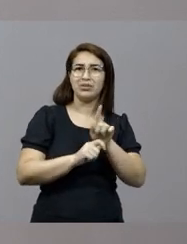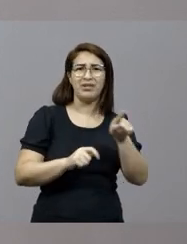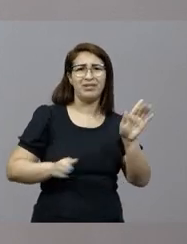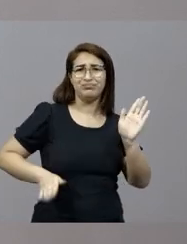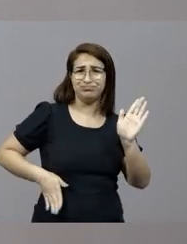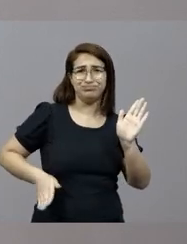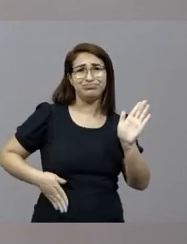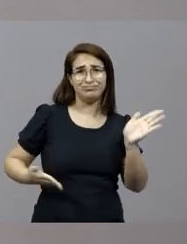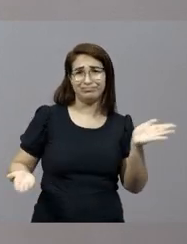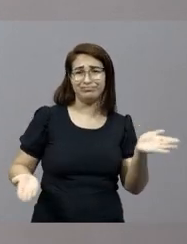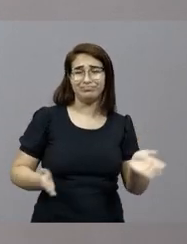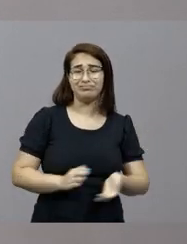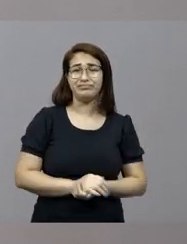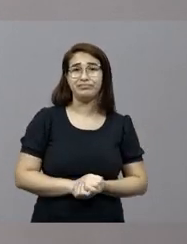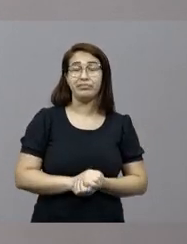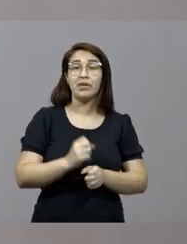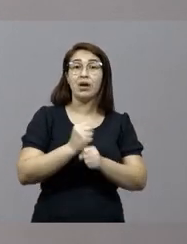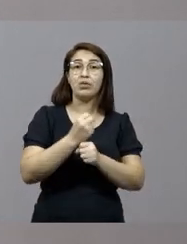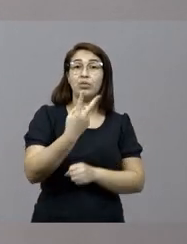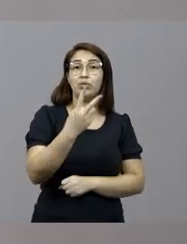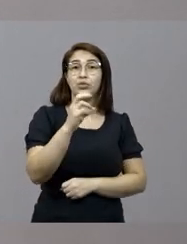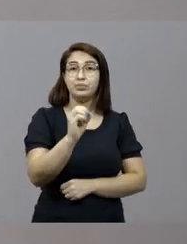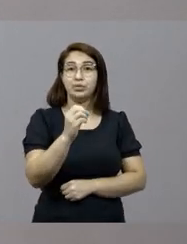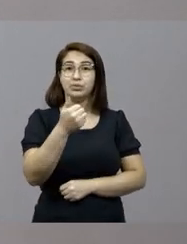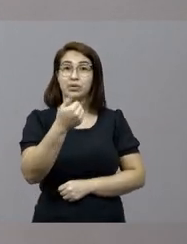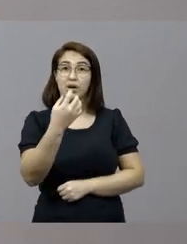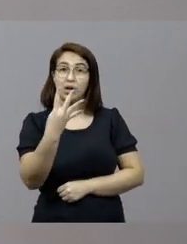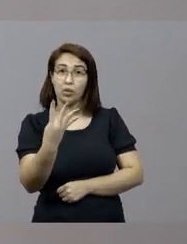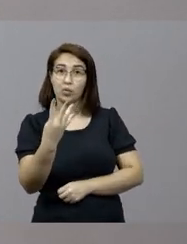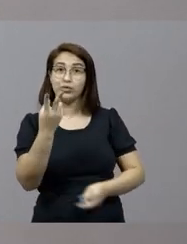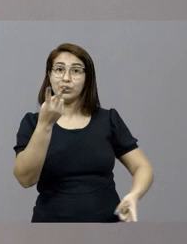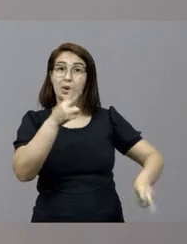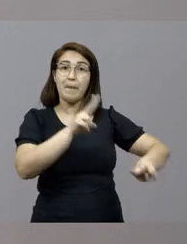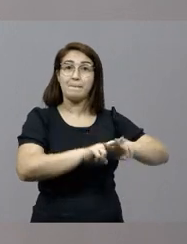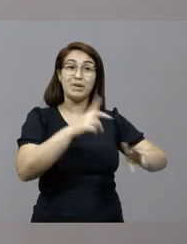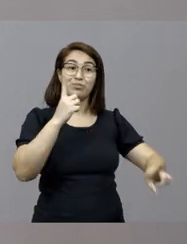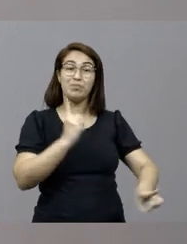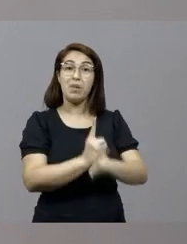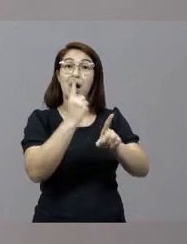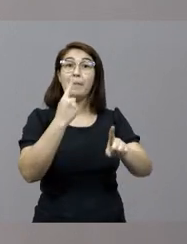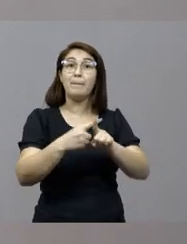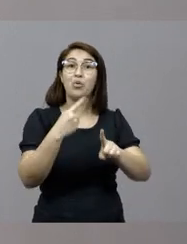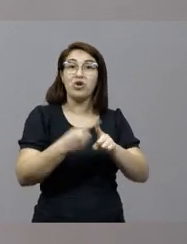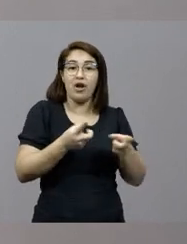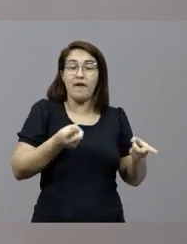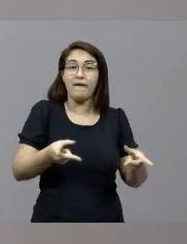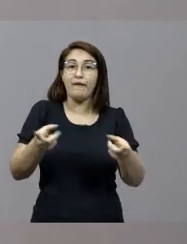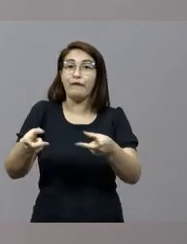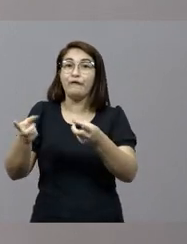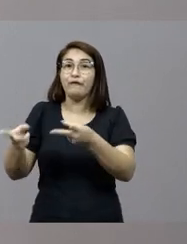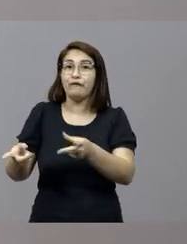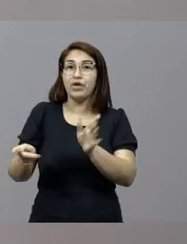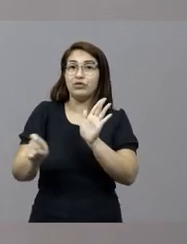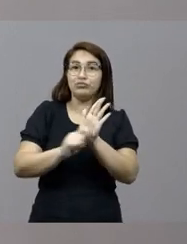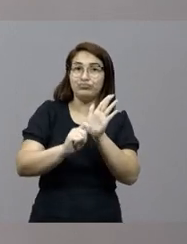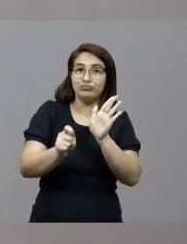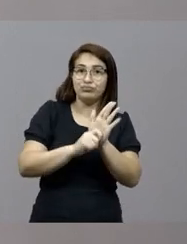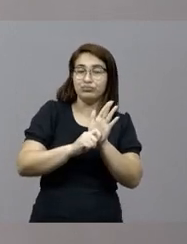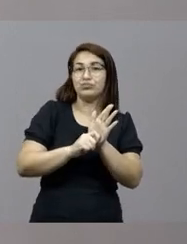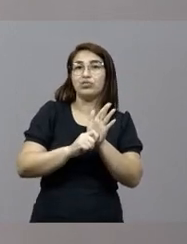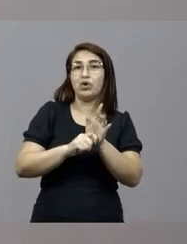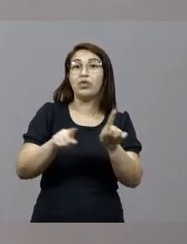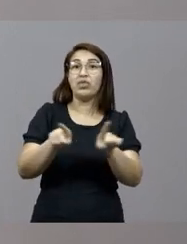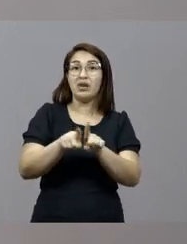marginal aí. 2014, preso em flagrante por tráfico de entorpecentes e corrupção